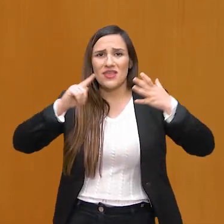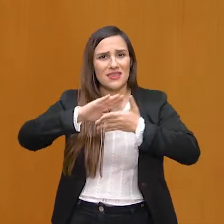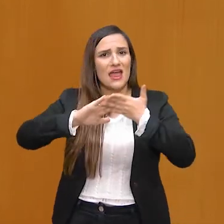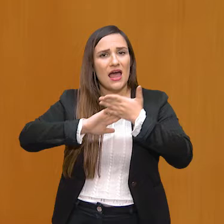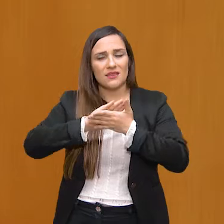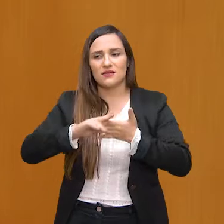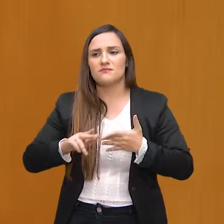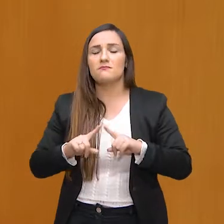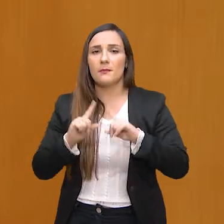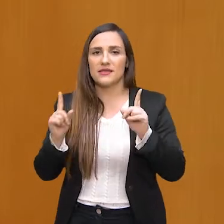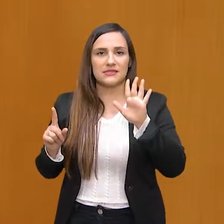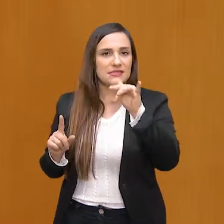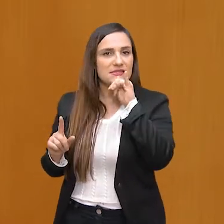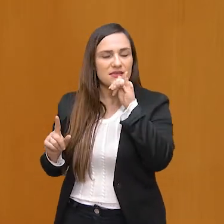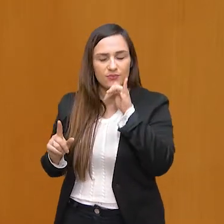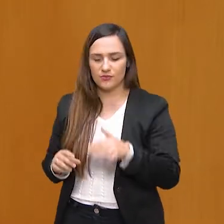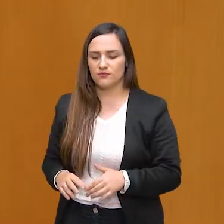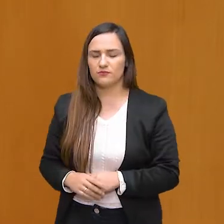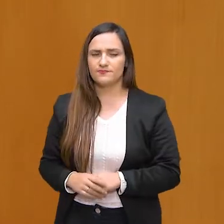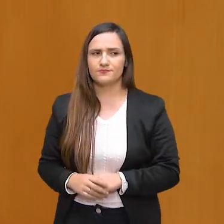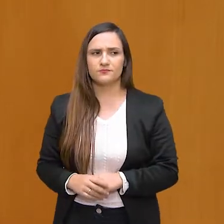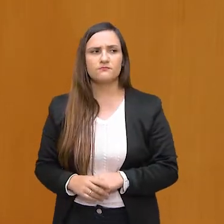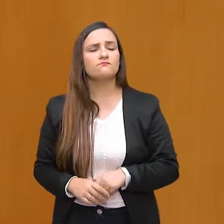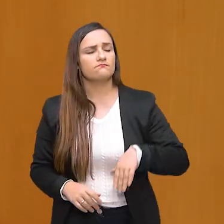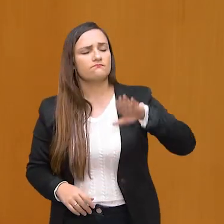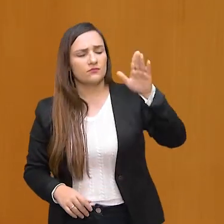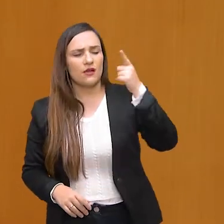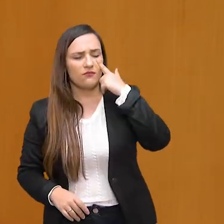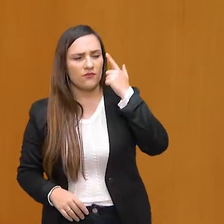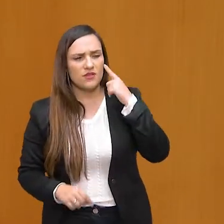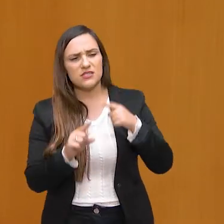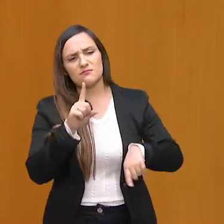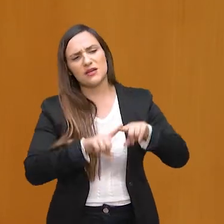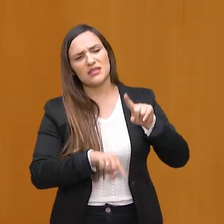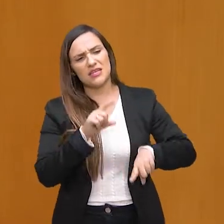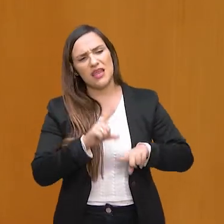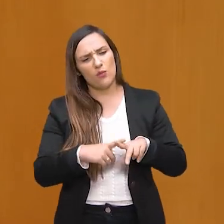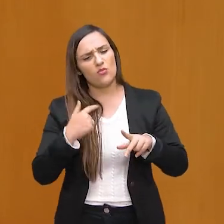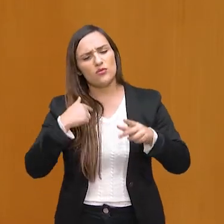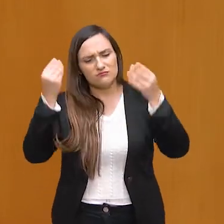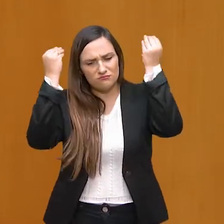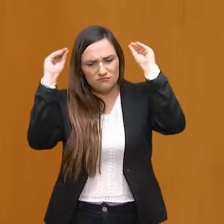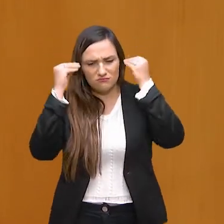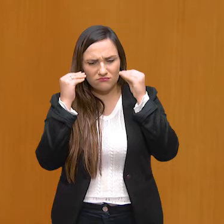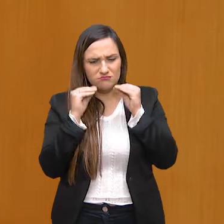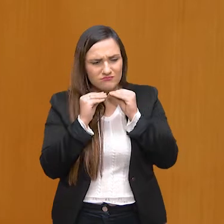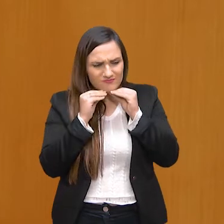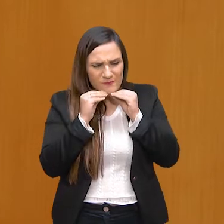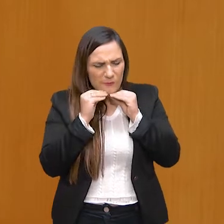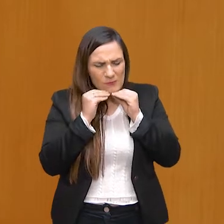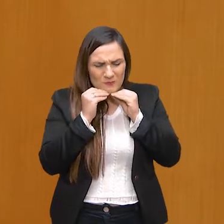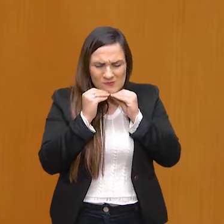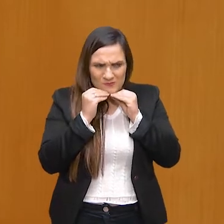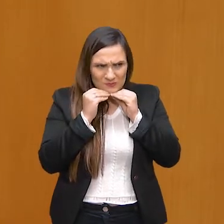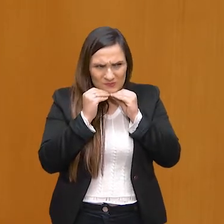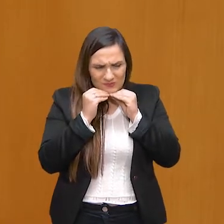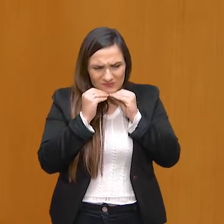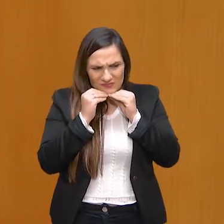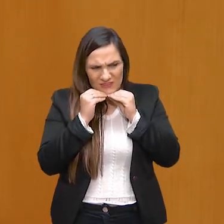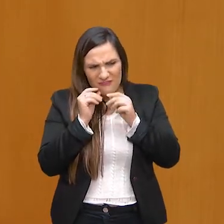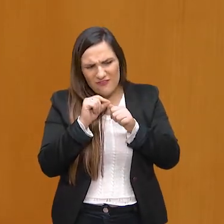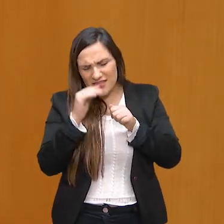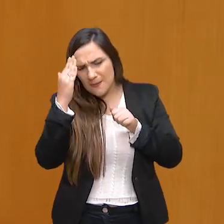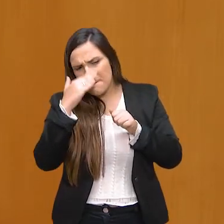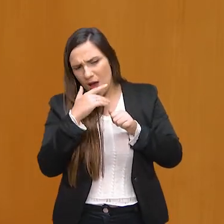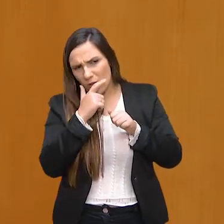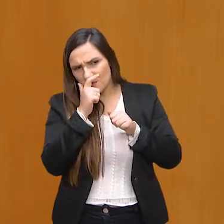saber se um determinado produto te causou um mal, você comprou um produto de beleza e aquele produto te causou um